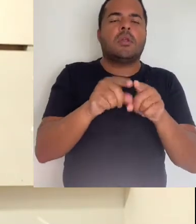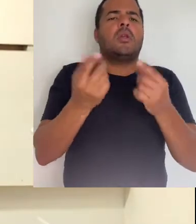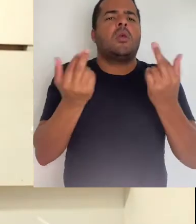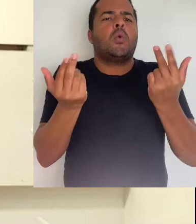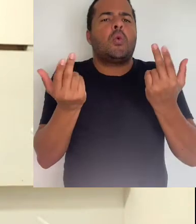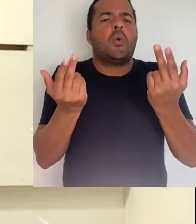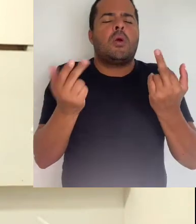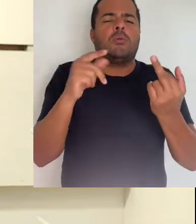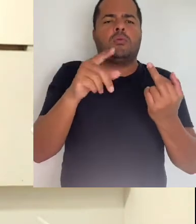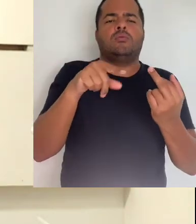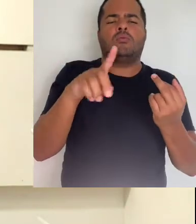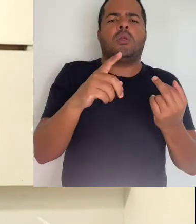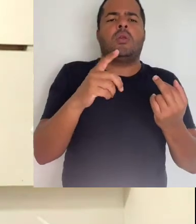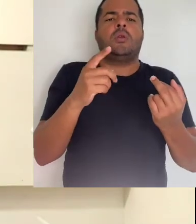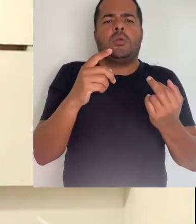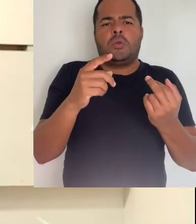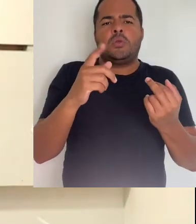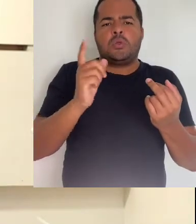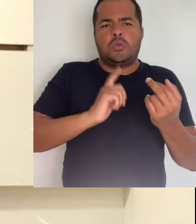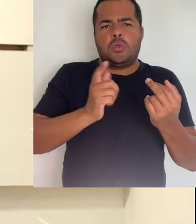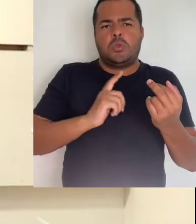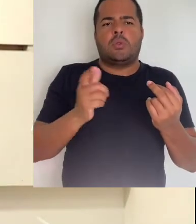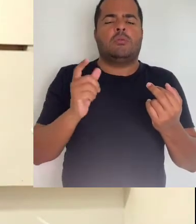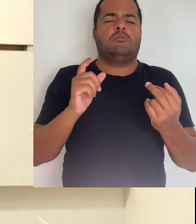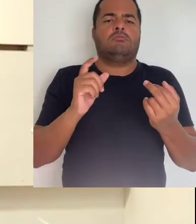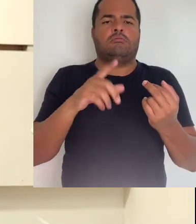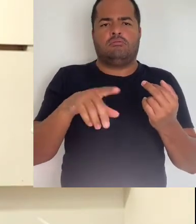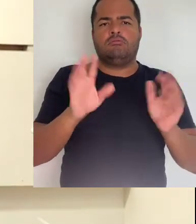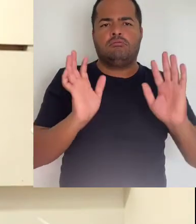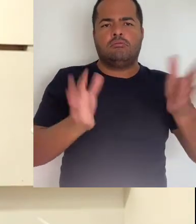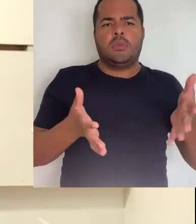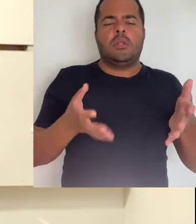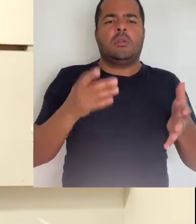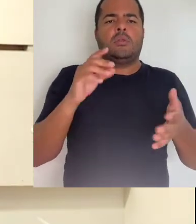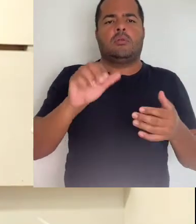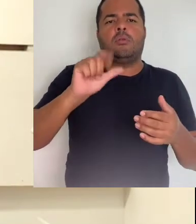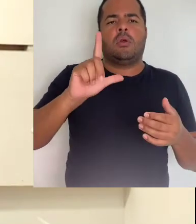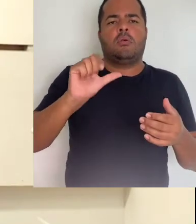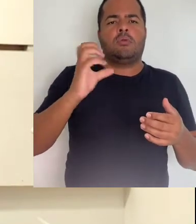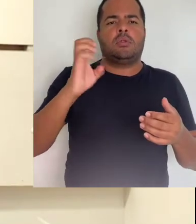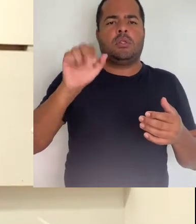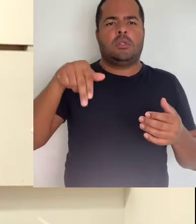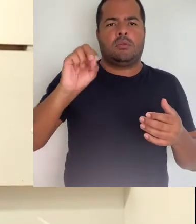mesma quantidade do material que vocês obtiveram, do